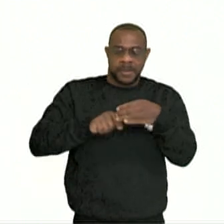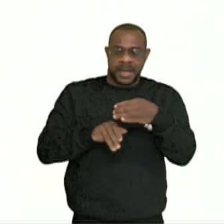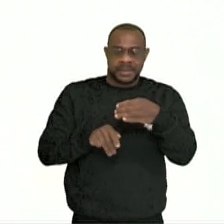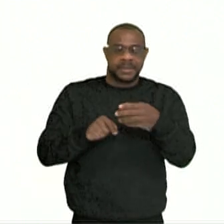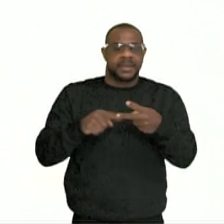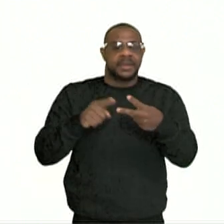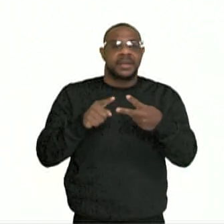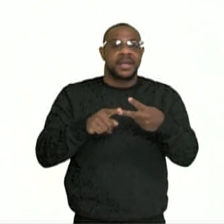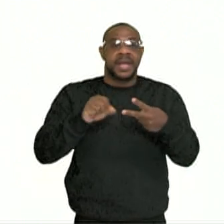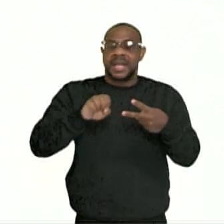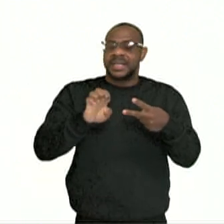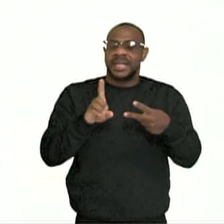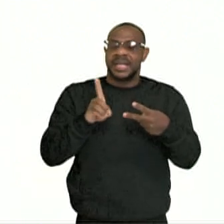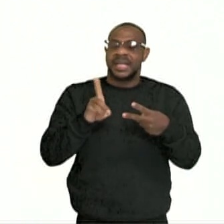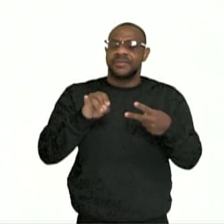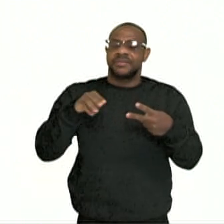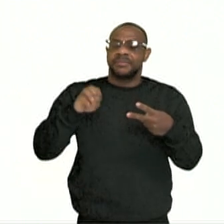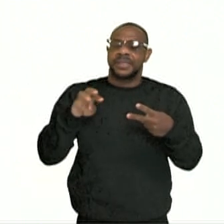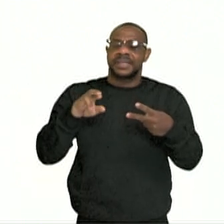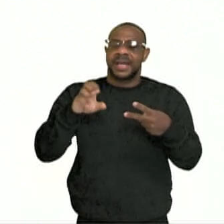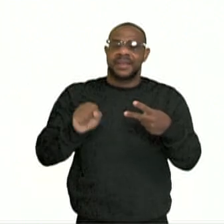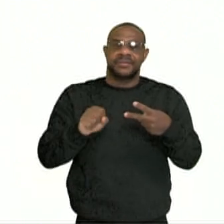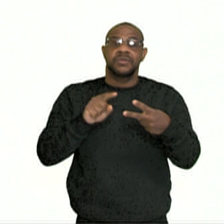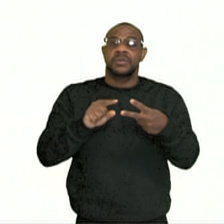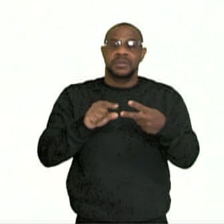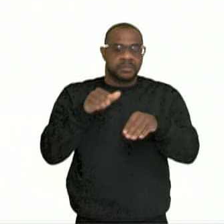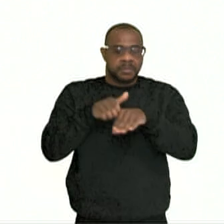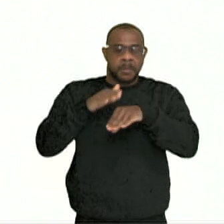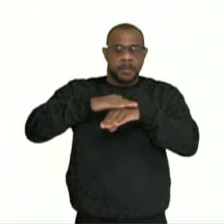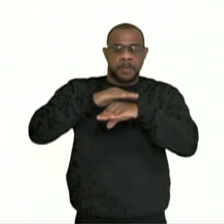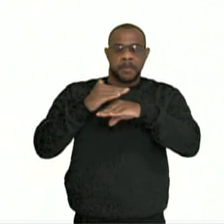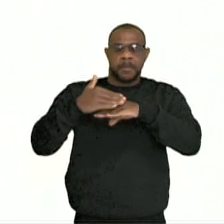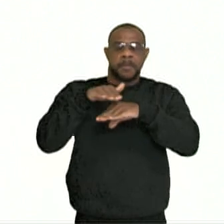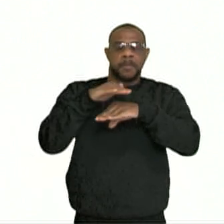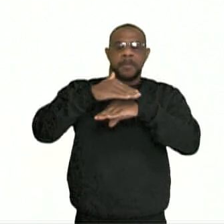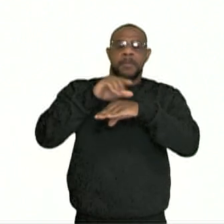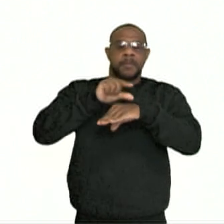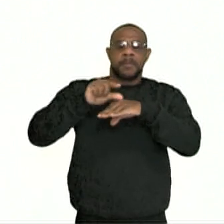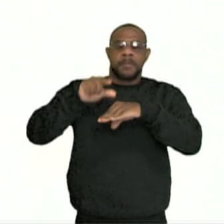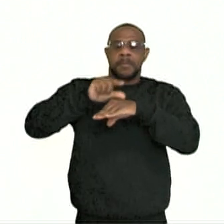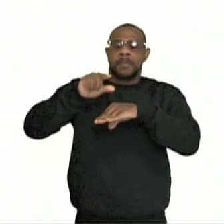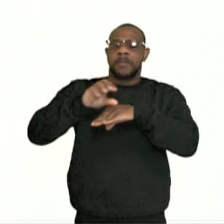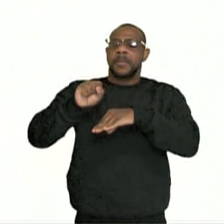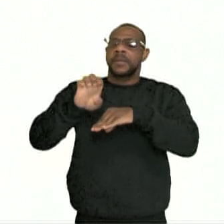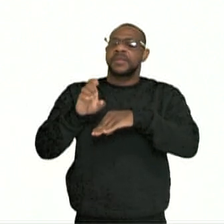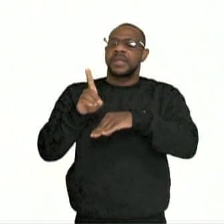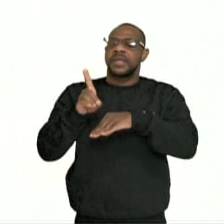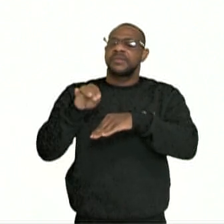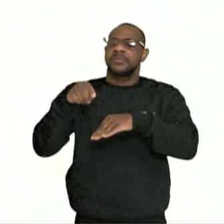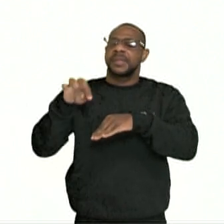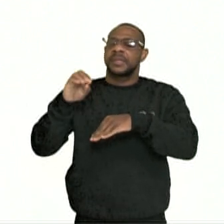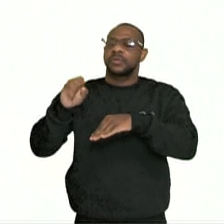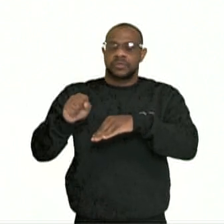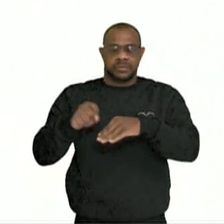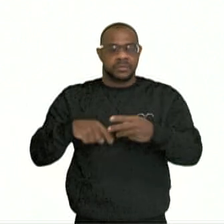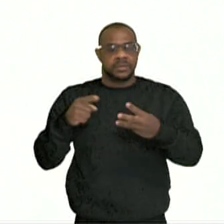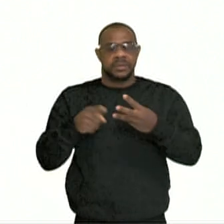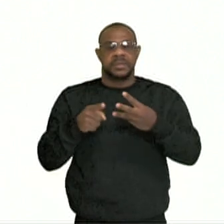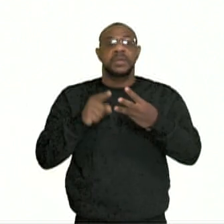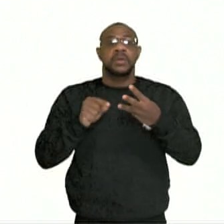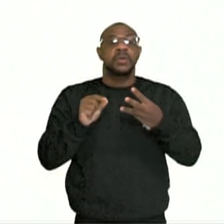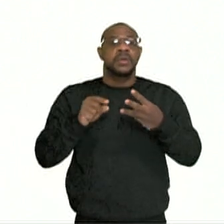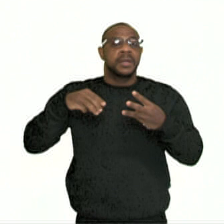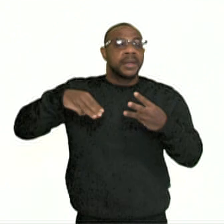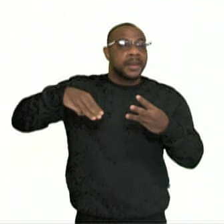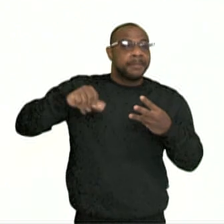sedimentar também já conhecemos, aquela que é formada a partir dos sedimentos. E agora nós vamos conhecer um pouquinho